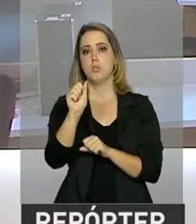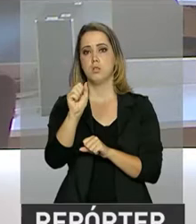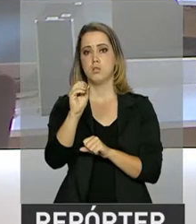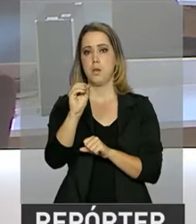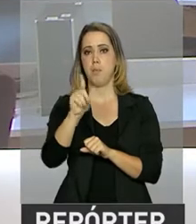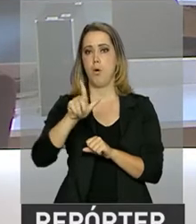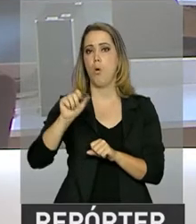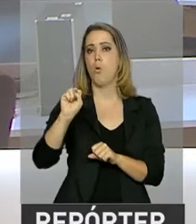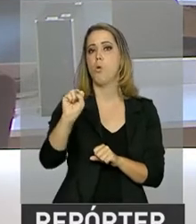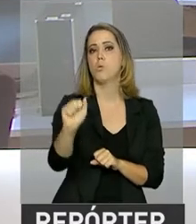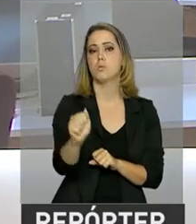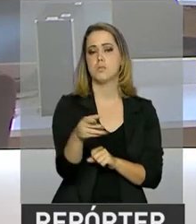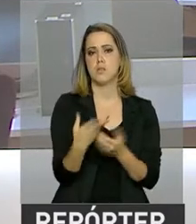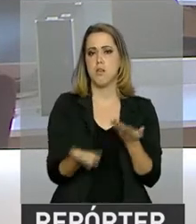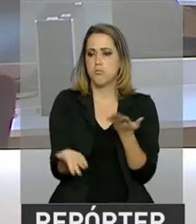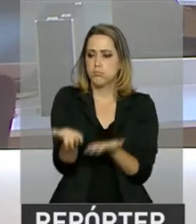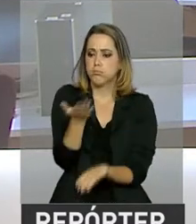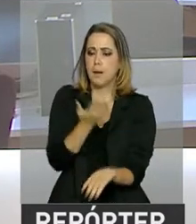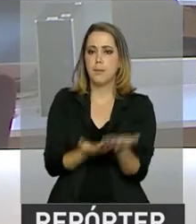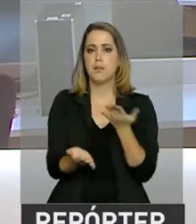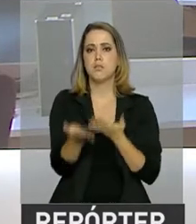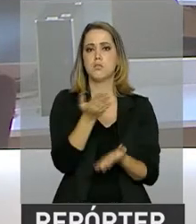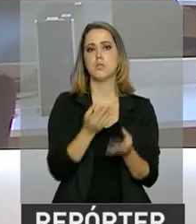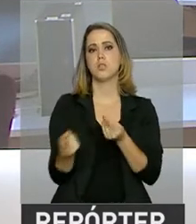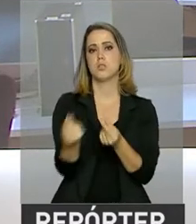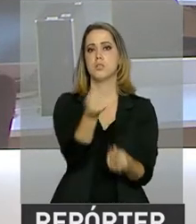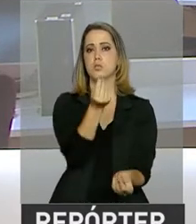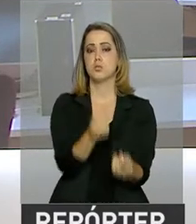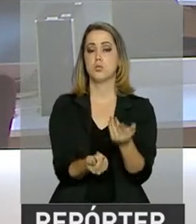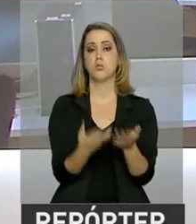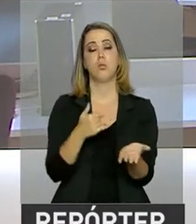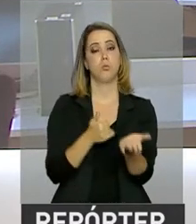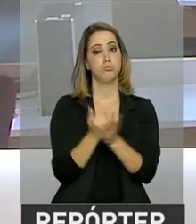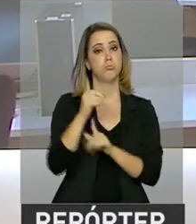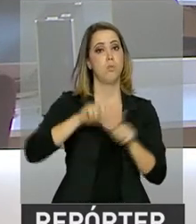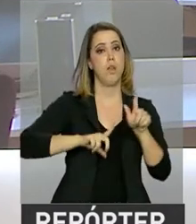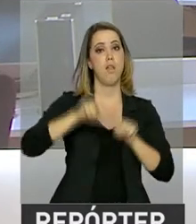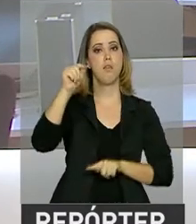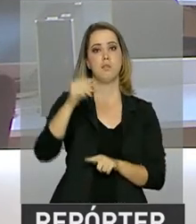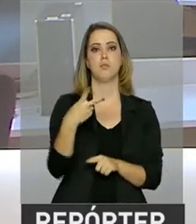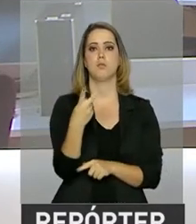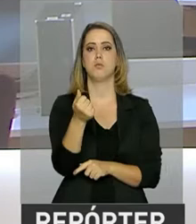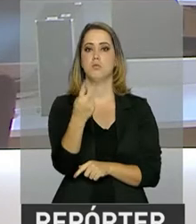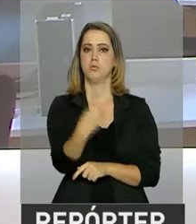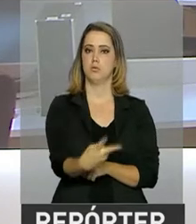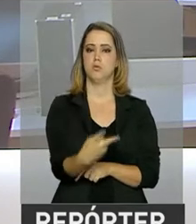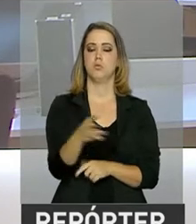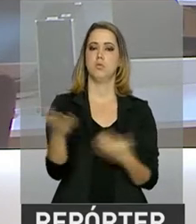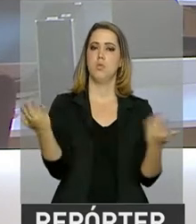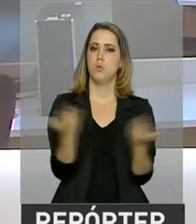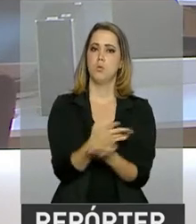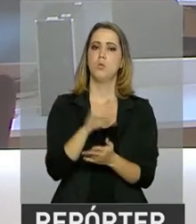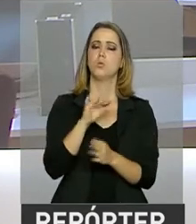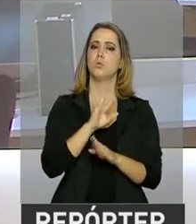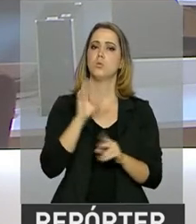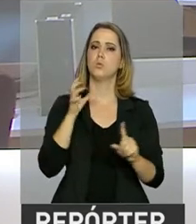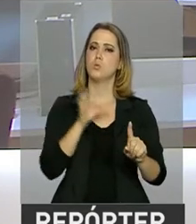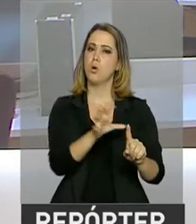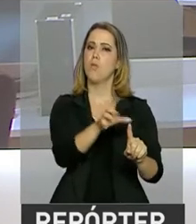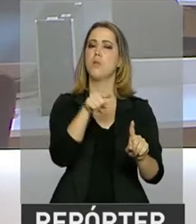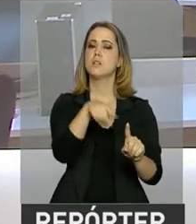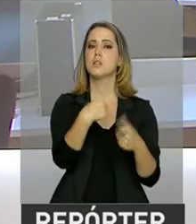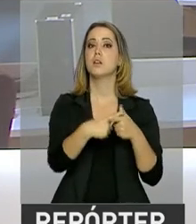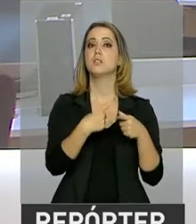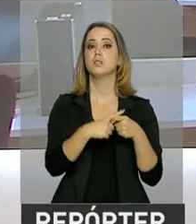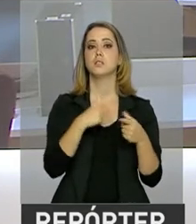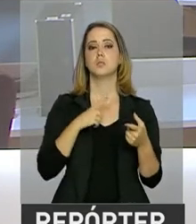fechamento tão alta desde 27 de março de 2012. A sessão desta segunda-feira foi influenciada